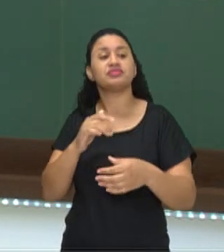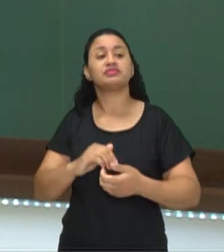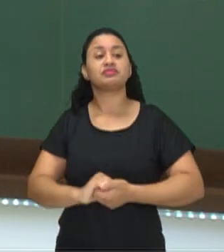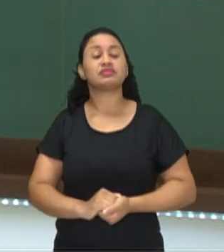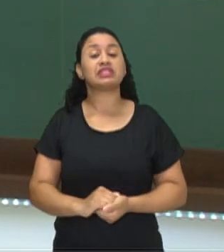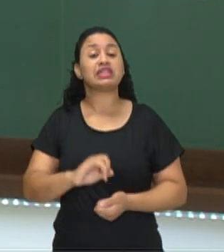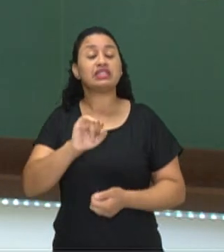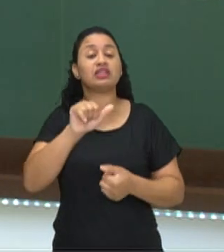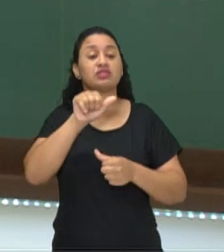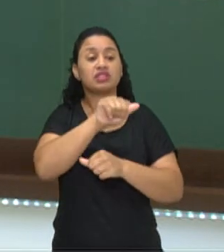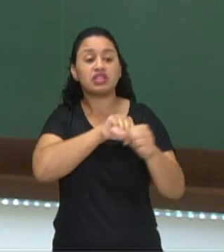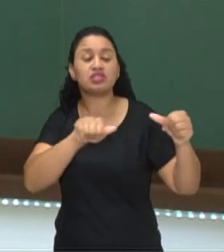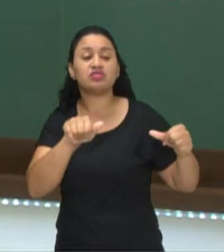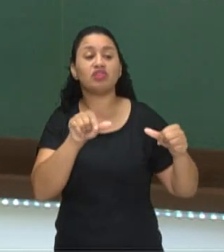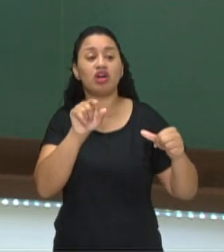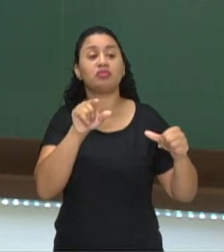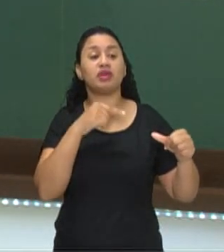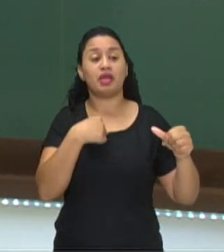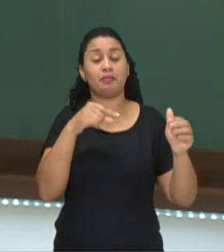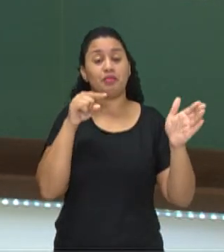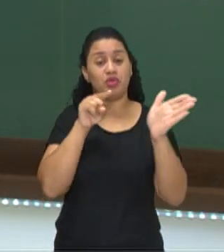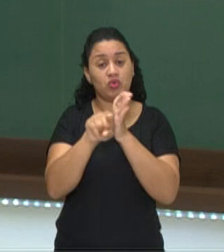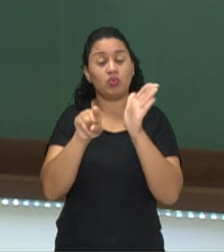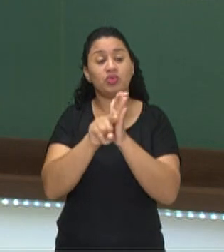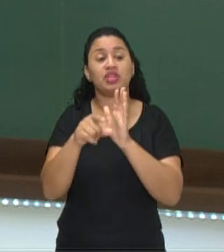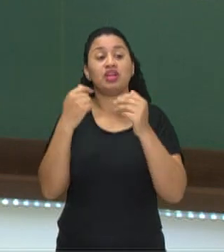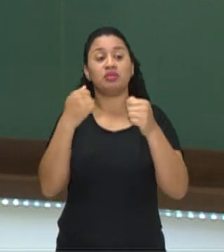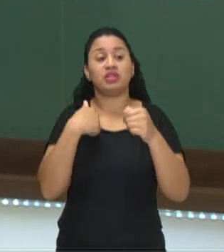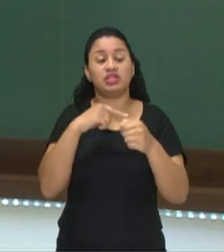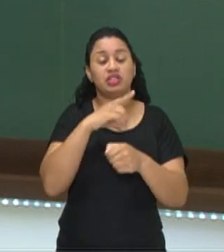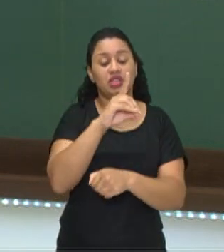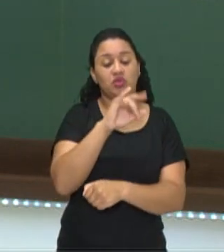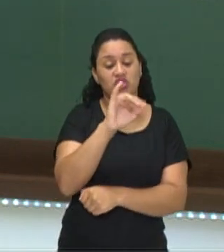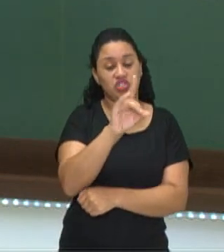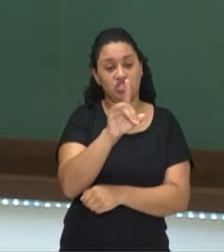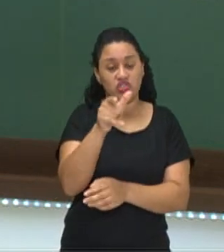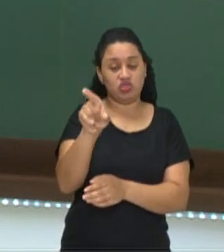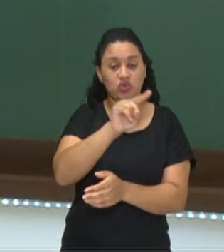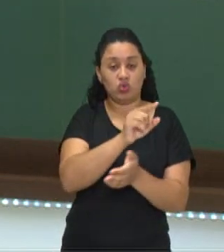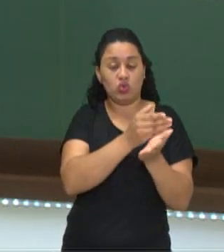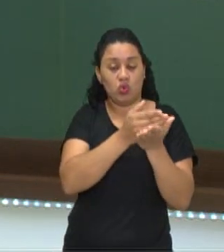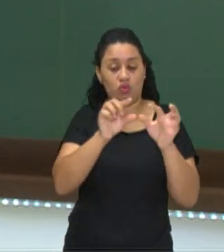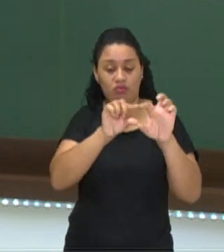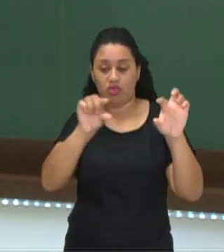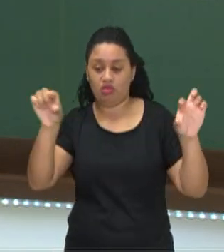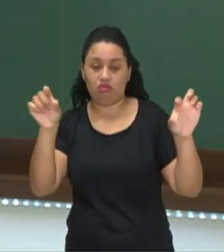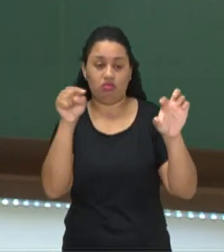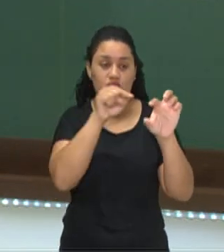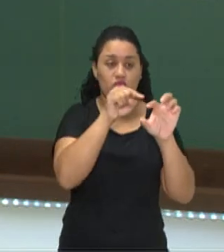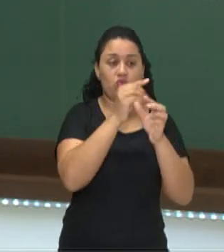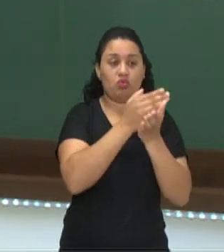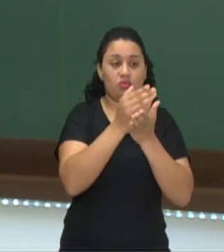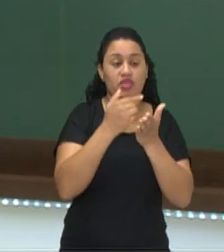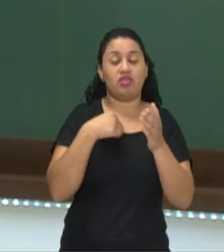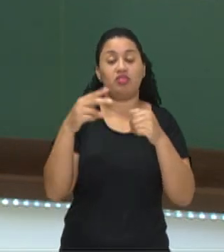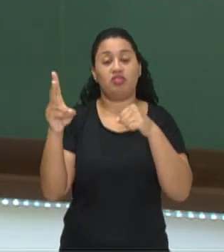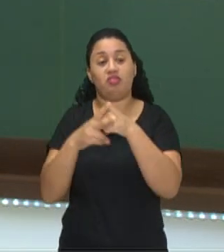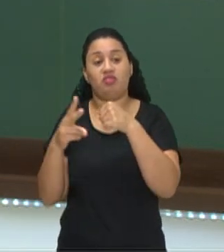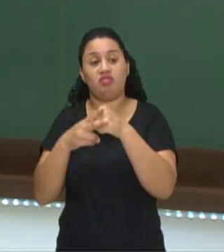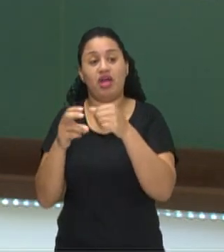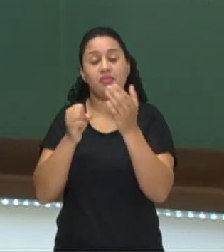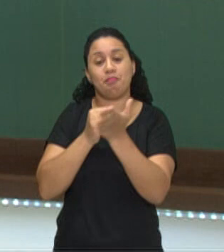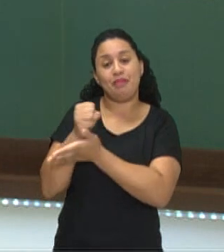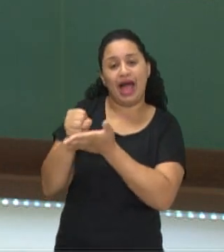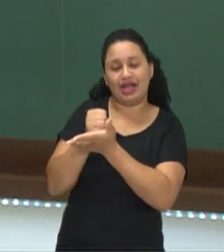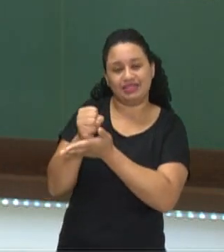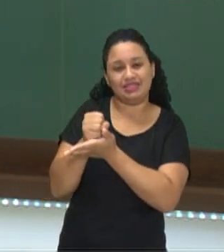Se eu transformo essa frase em pergunta, eu preciso acrescentar o did, que está bem aqui na frente, e o verbo ele precisa vir na forma base, ou